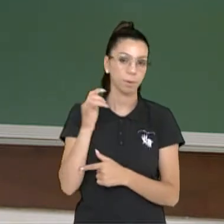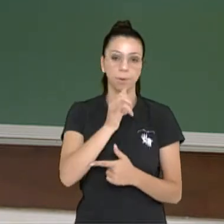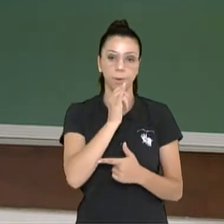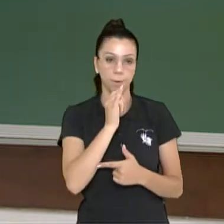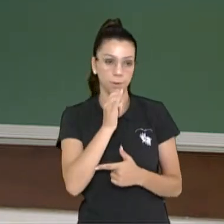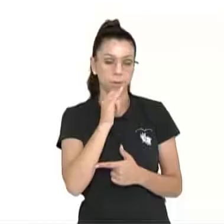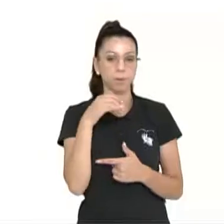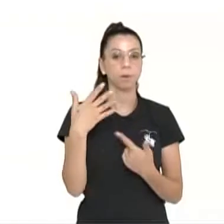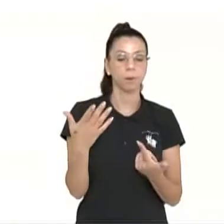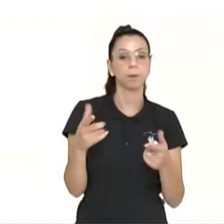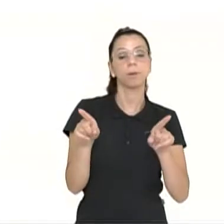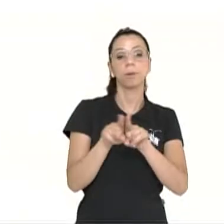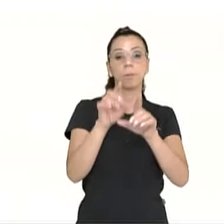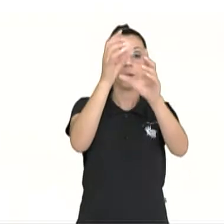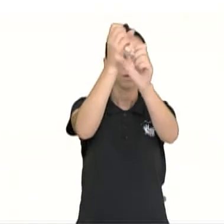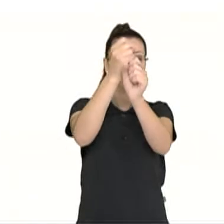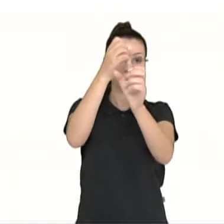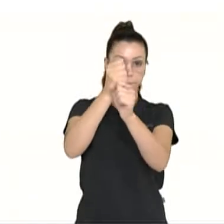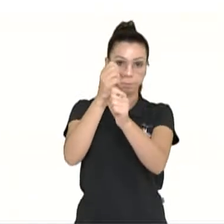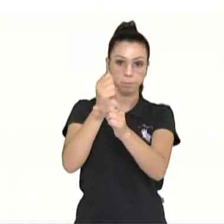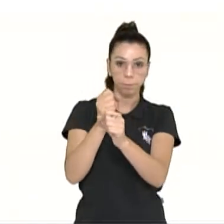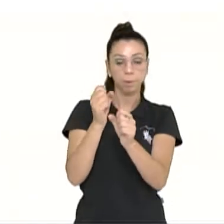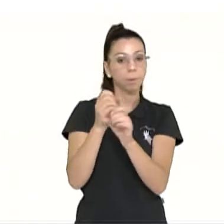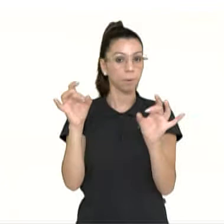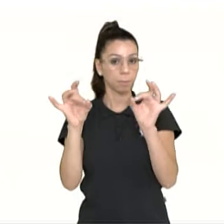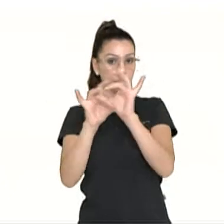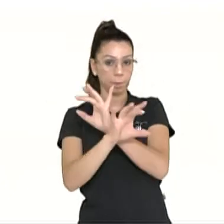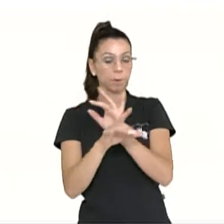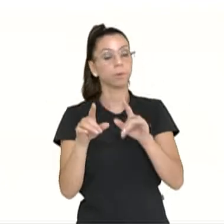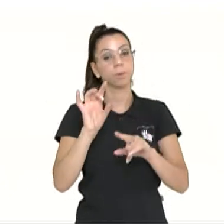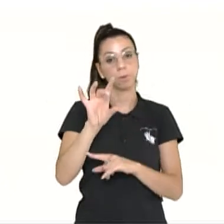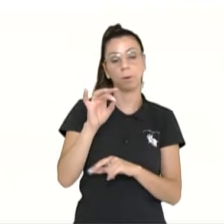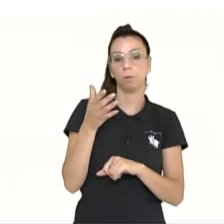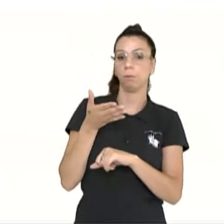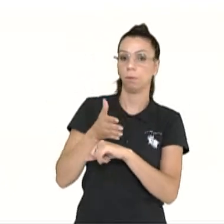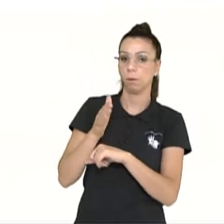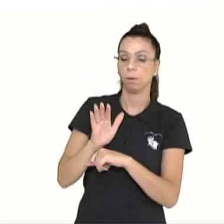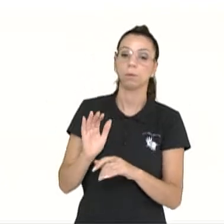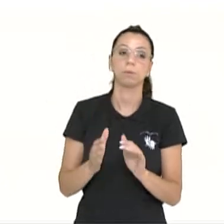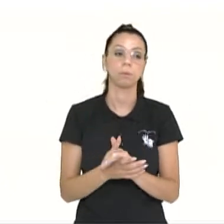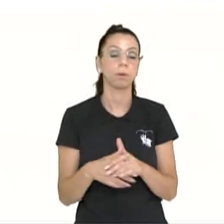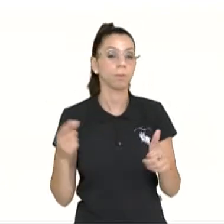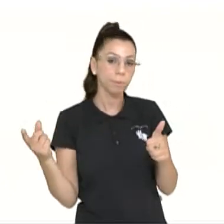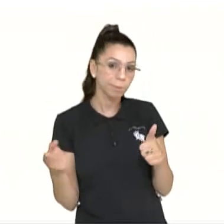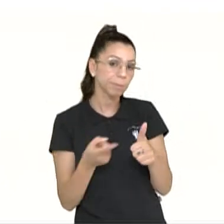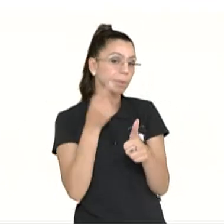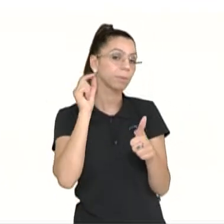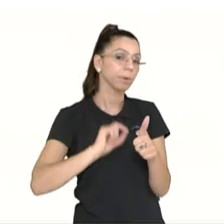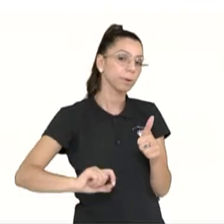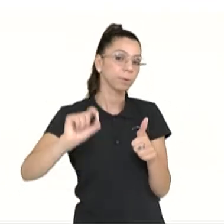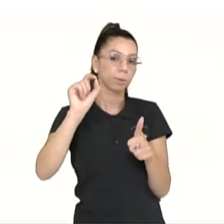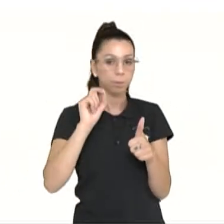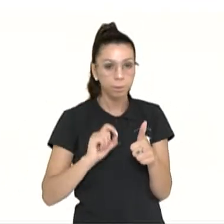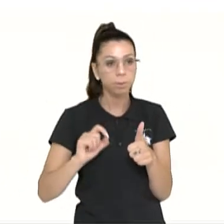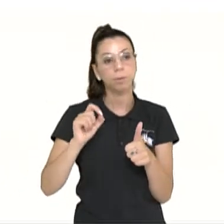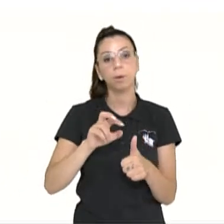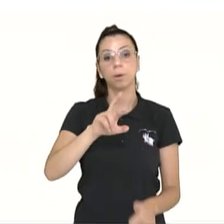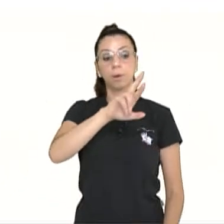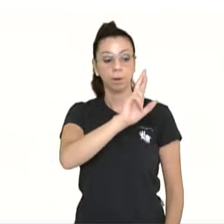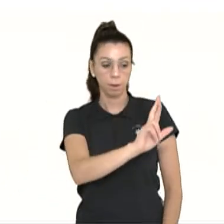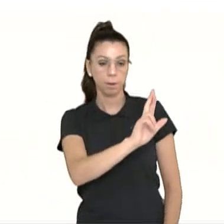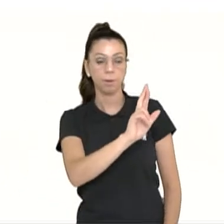exemplo com um cálculo de cada uma delas, para que não fique só na teoria. Então nós primeiro vamos calcular aqui a frequência